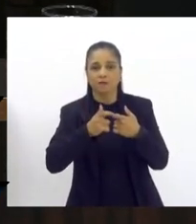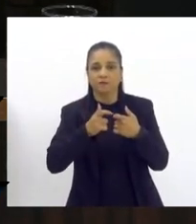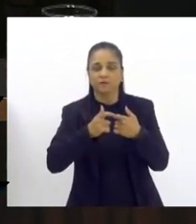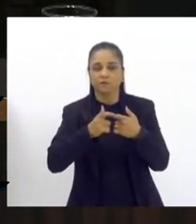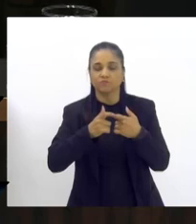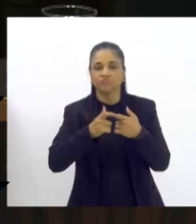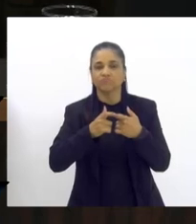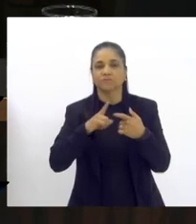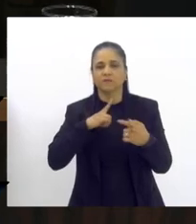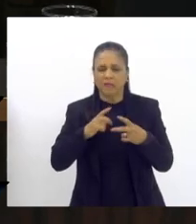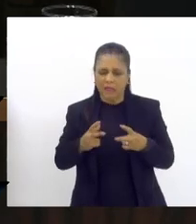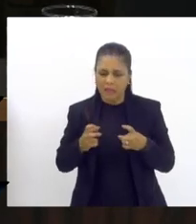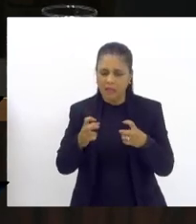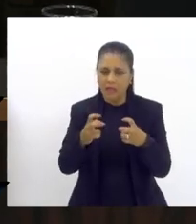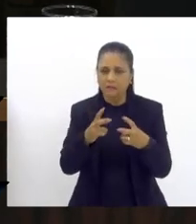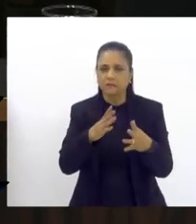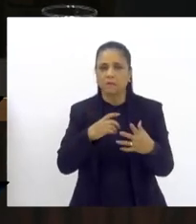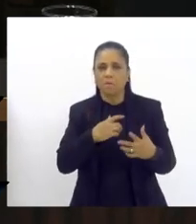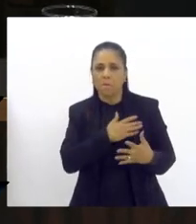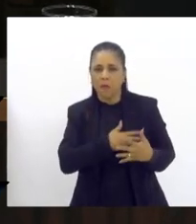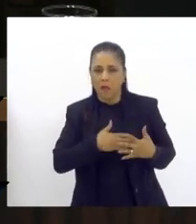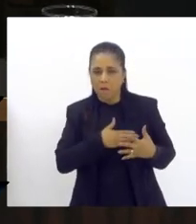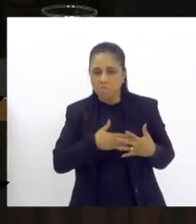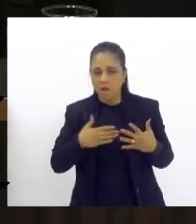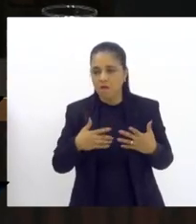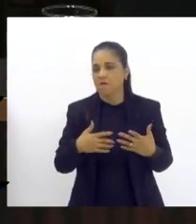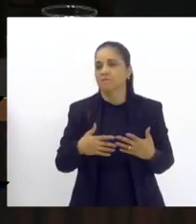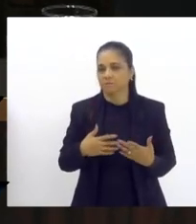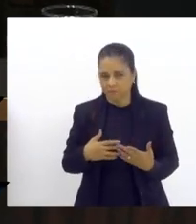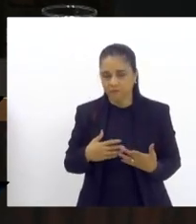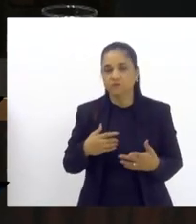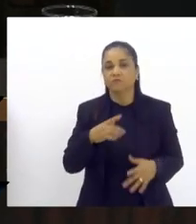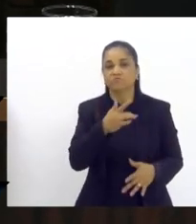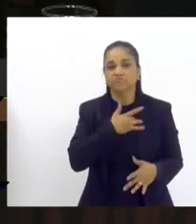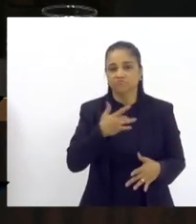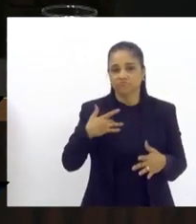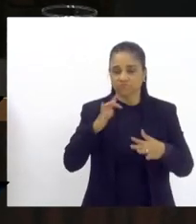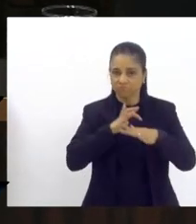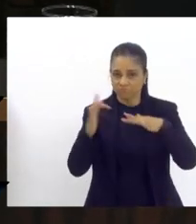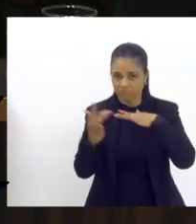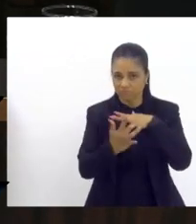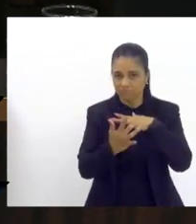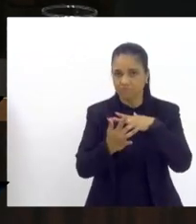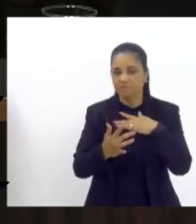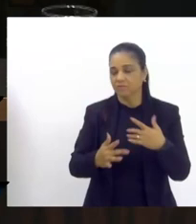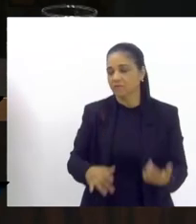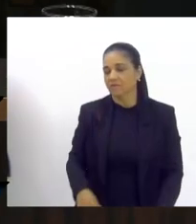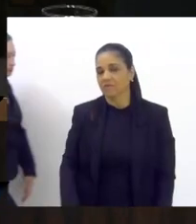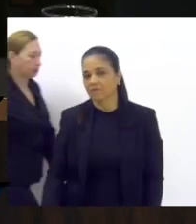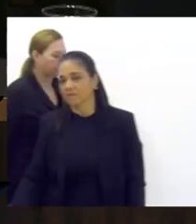de câncer de mama na rede estadual de saúde do Estado do Rio de Janeiro e da outras providências.